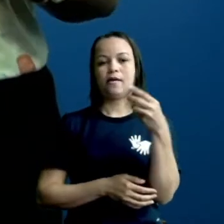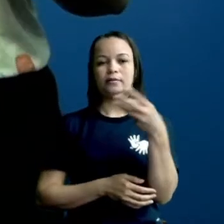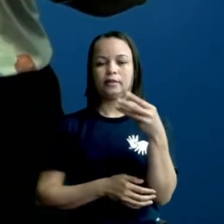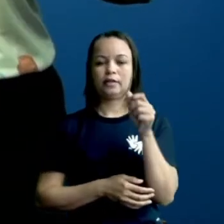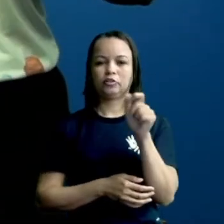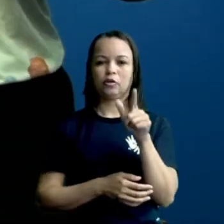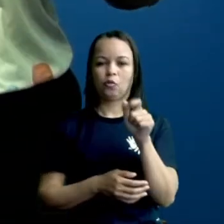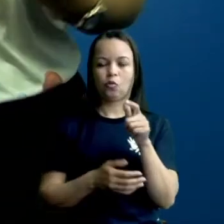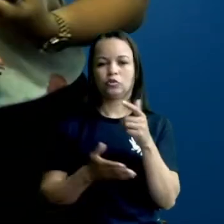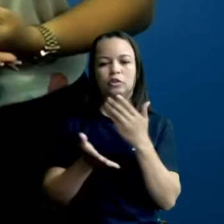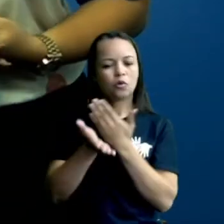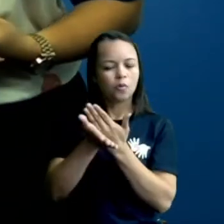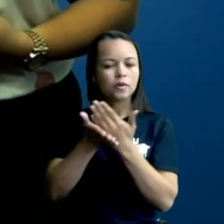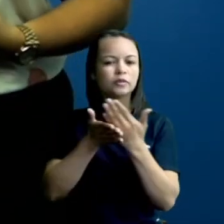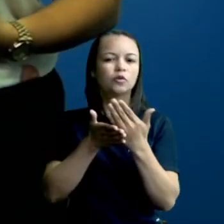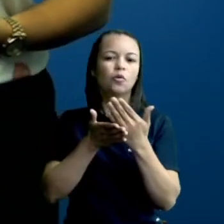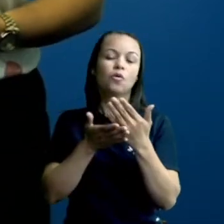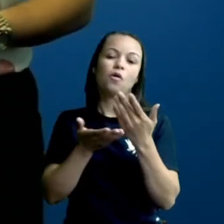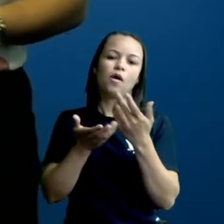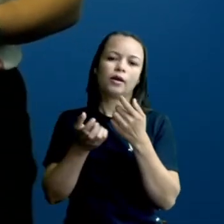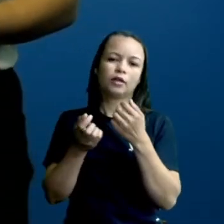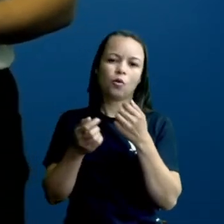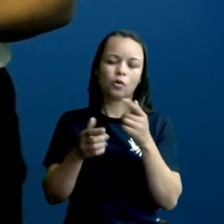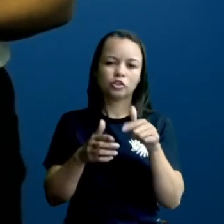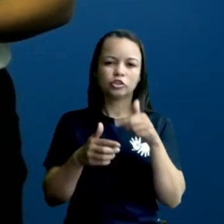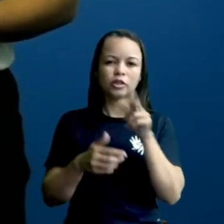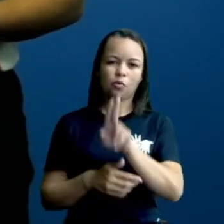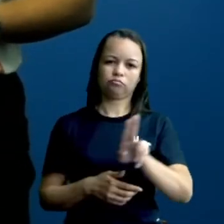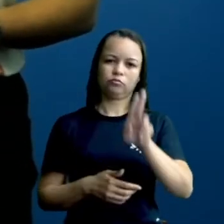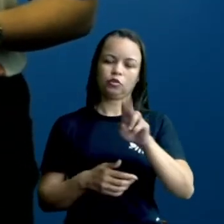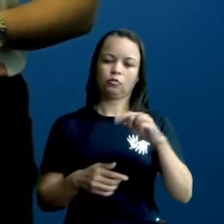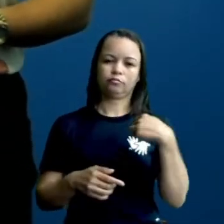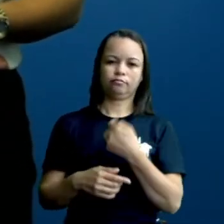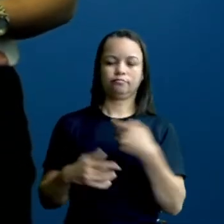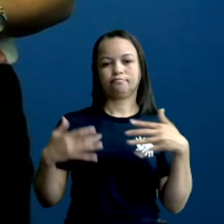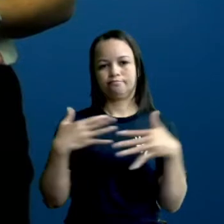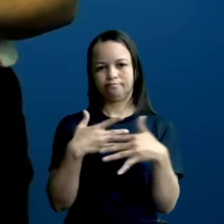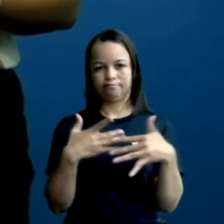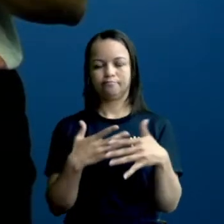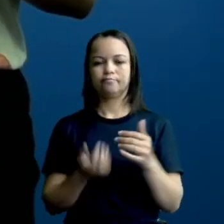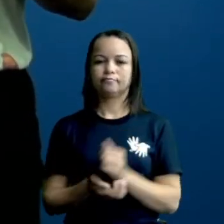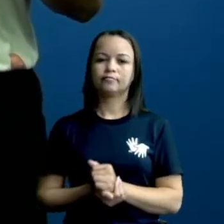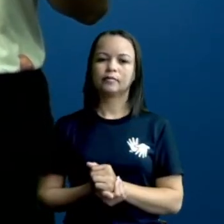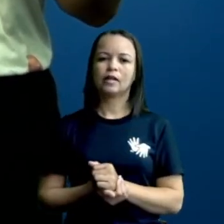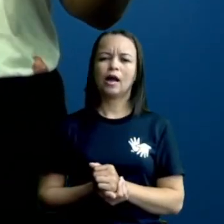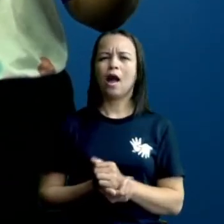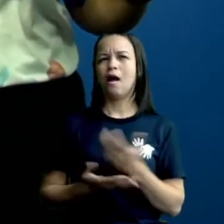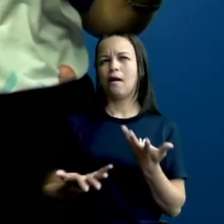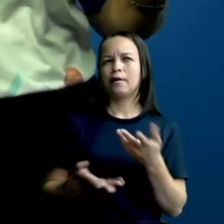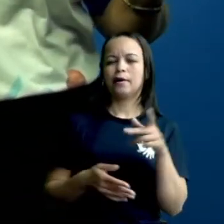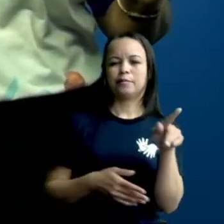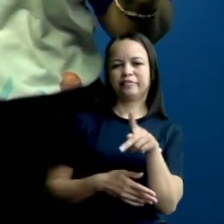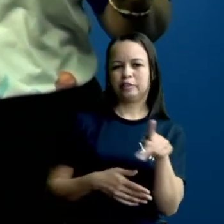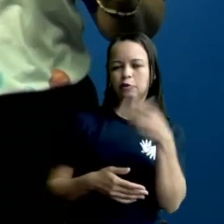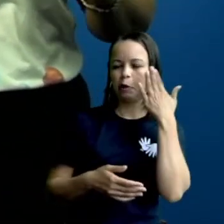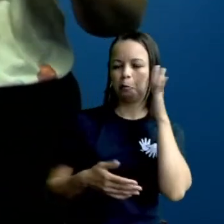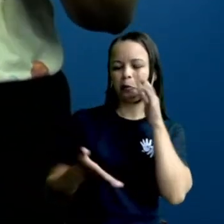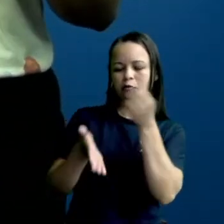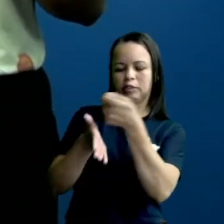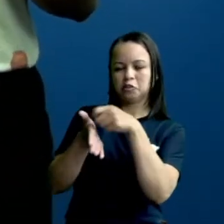origem à nossa cidade, ela deu origem ao nome da nossa cidade, certo? Ah, professora, mas eu não sei escrever. Aí você vai fazer um